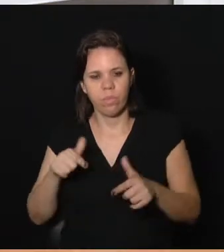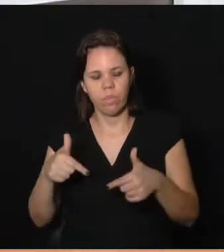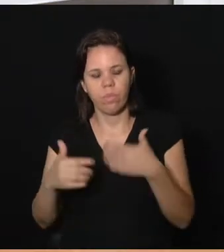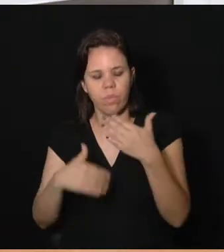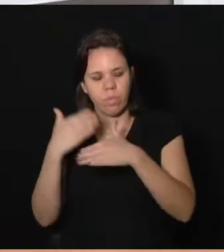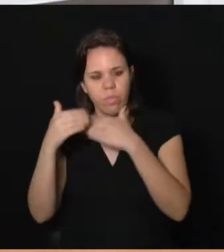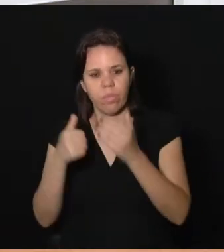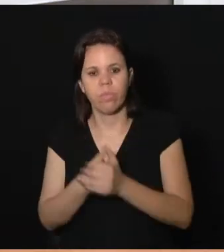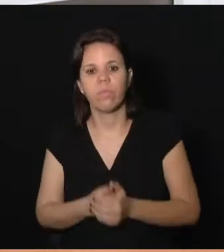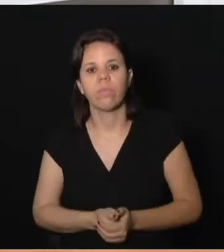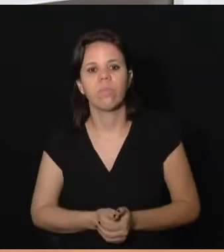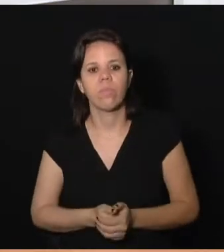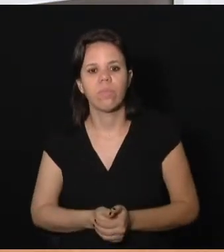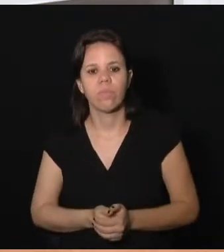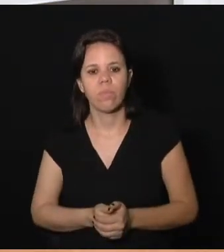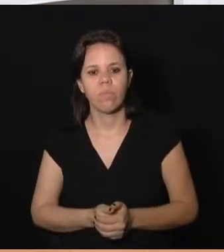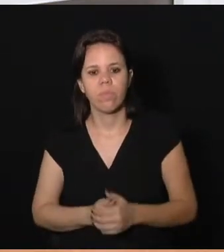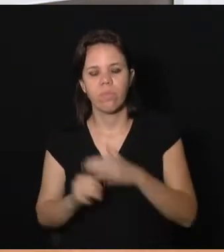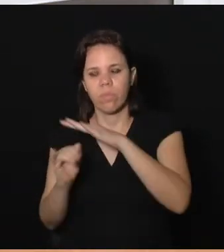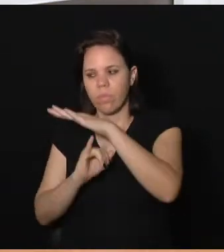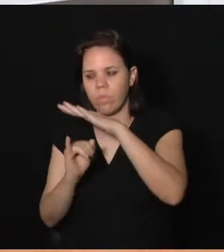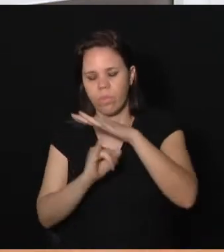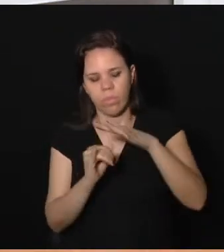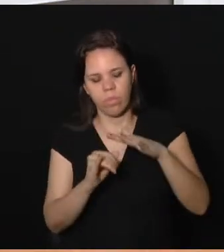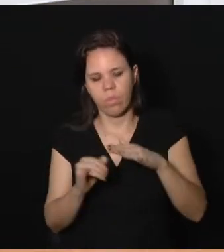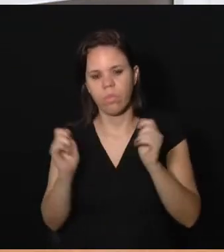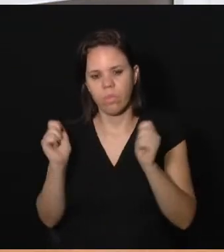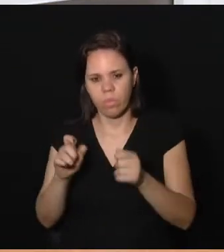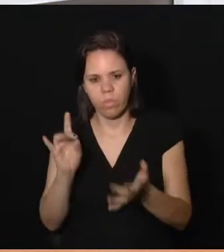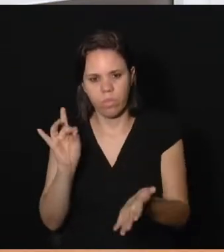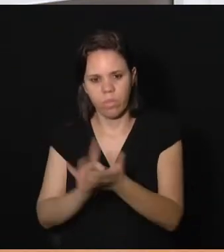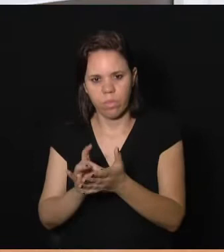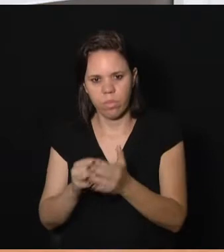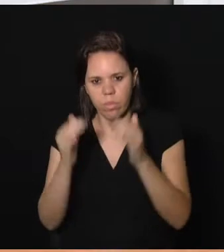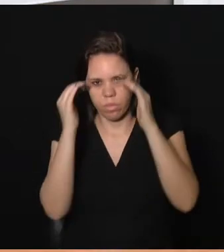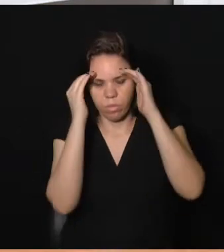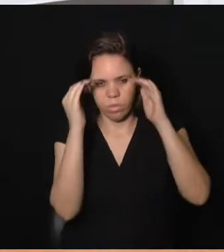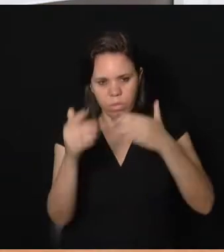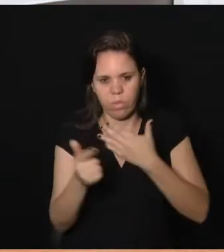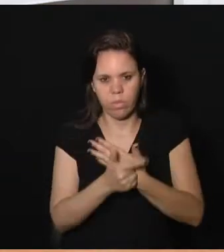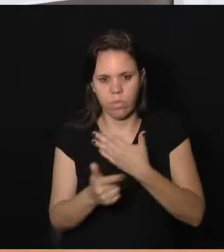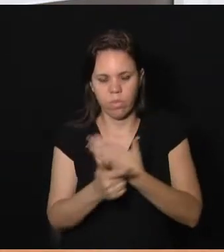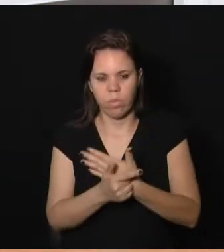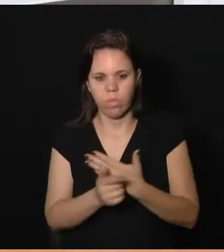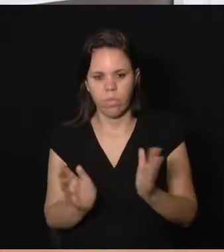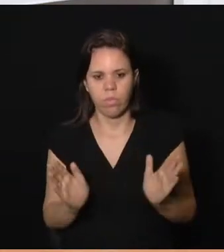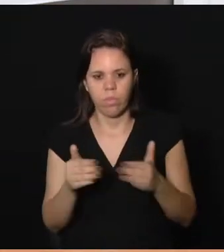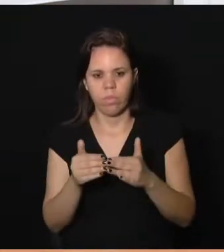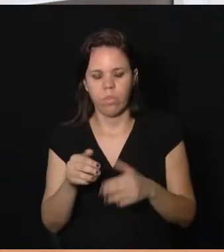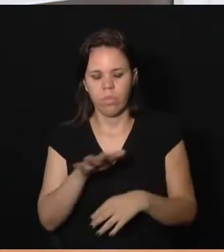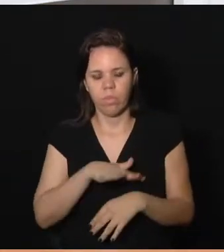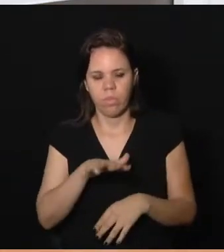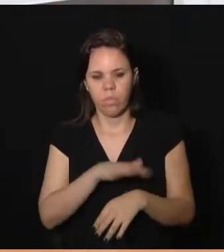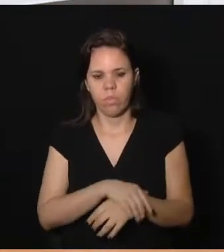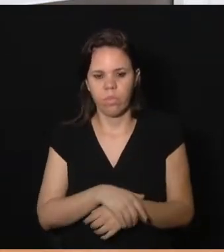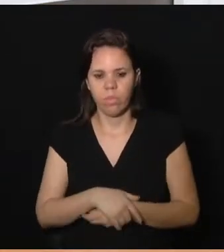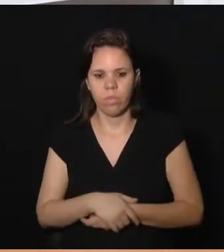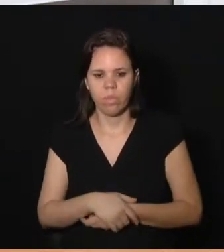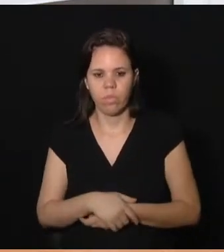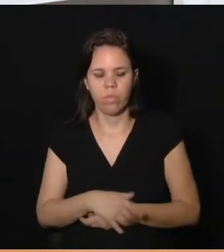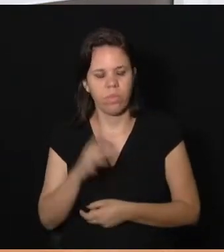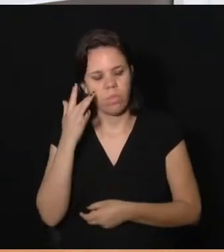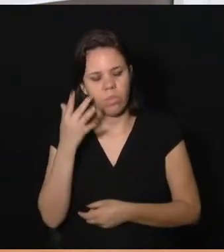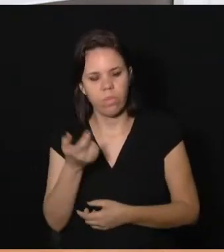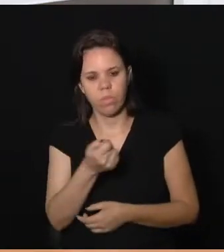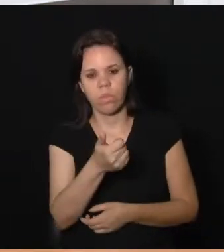amadurecimento, né, e as entidades elas possam efetivamente cumprir o seu papel nesse sentido. Então, acho que é um pouco de